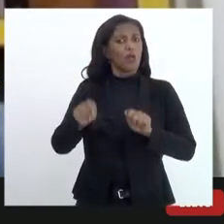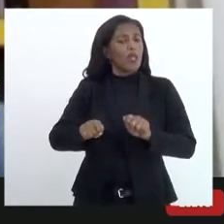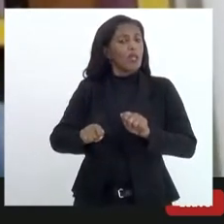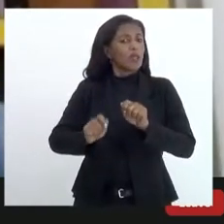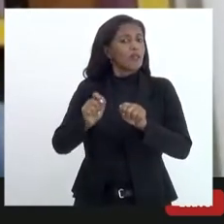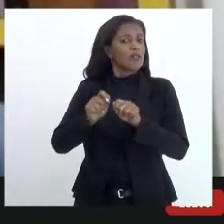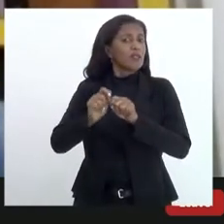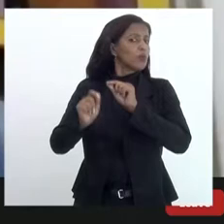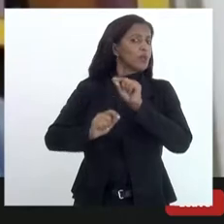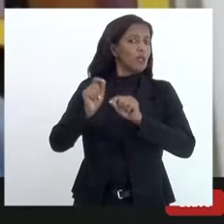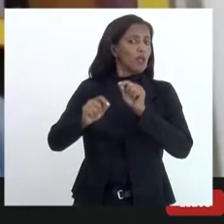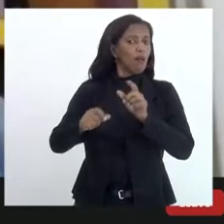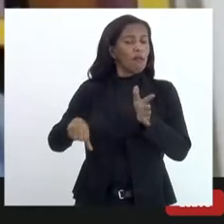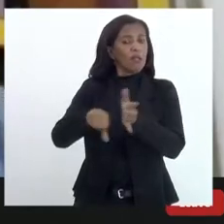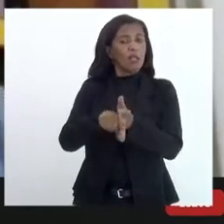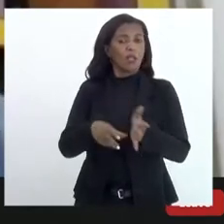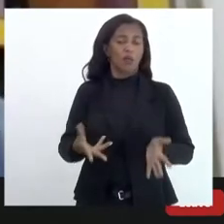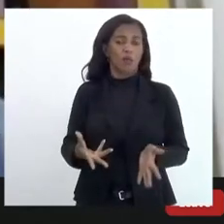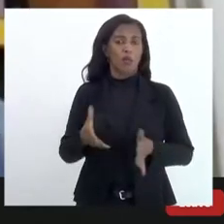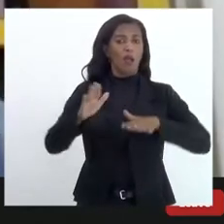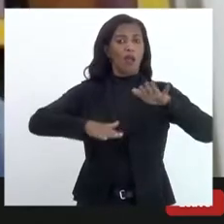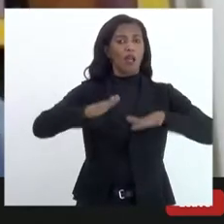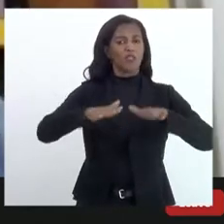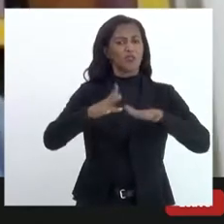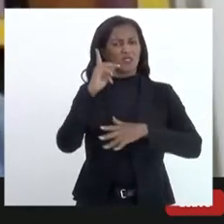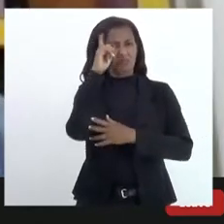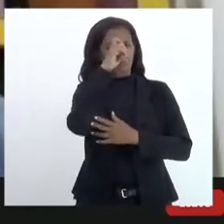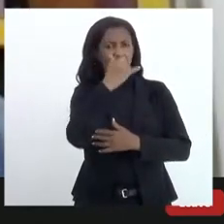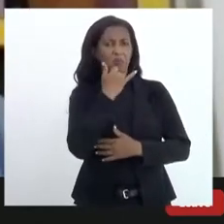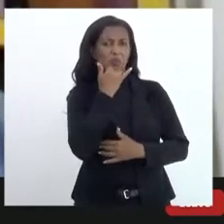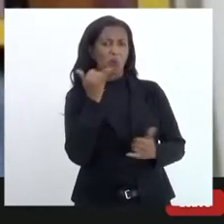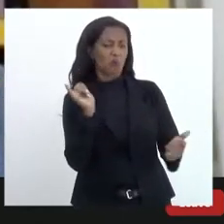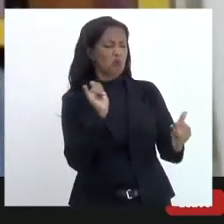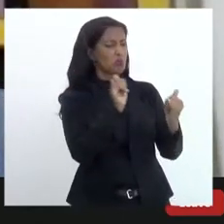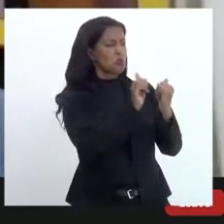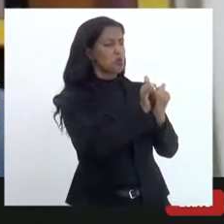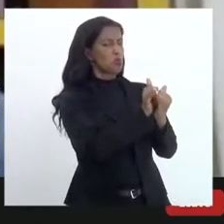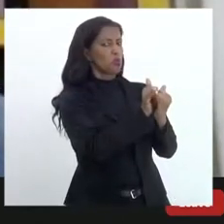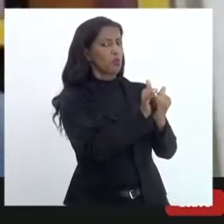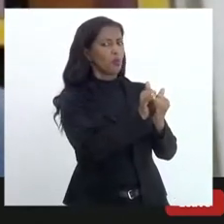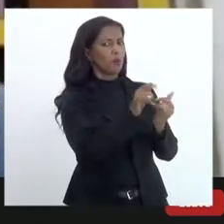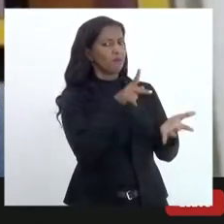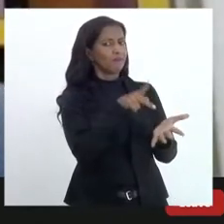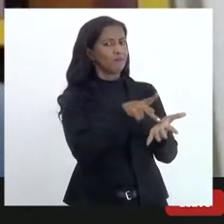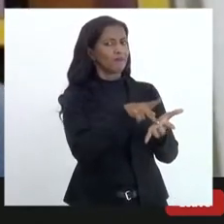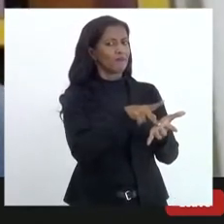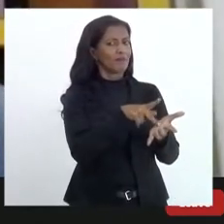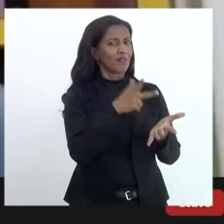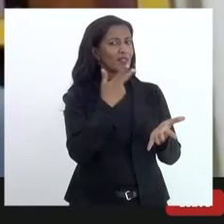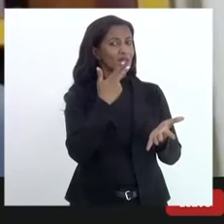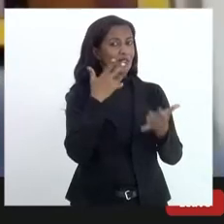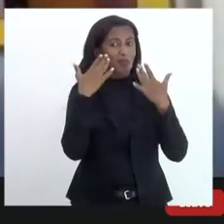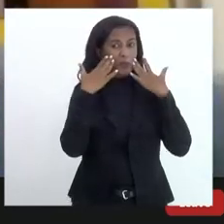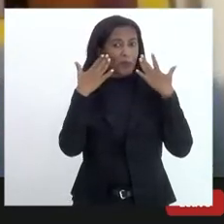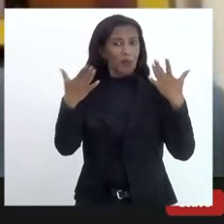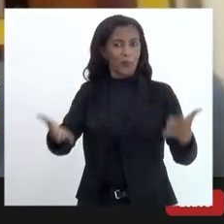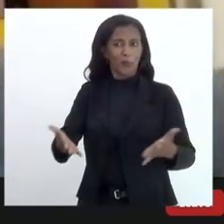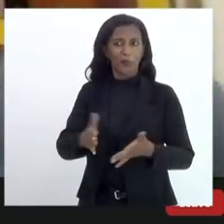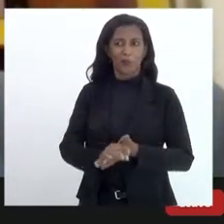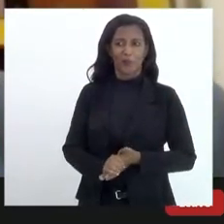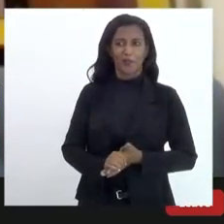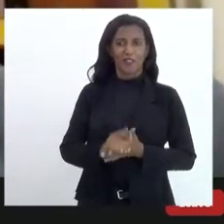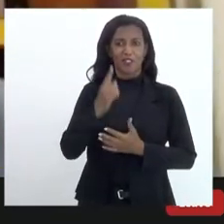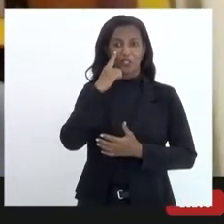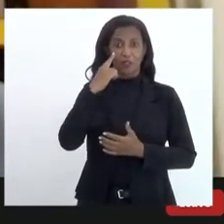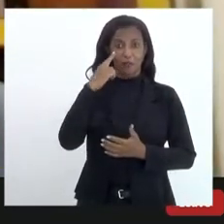fundo, porque é muito comum, às vezes, você pedir desculpa, mas sem muita sinceridade. Você falou, porque quando você fala também para um público, né? Você tá, igual a gente está vendo aí no